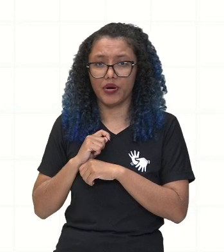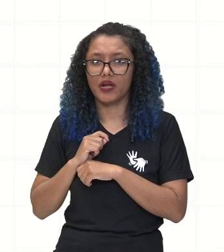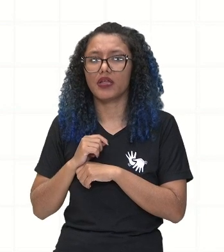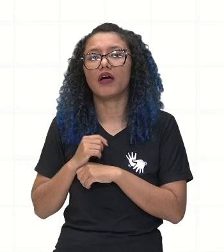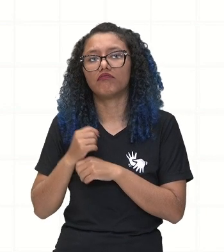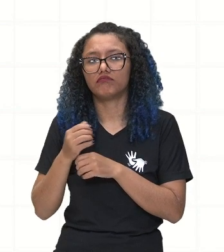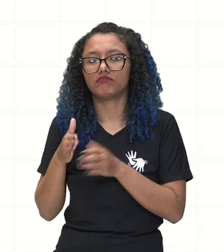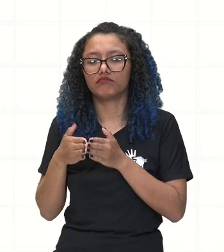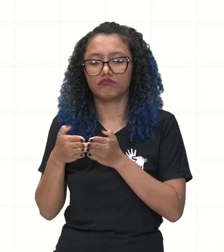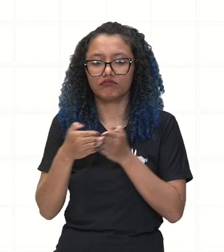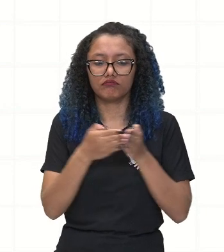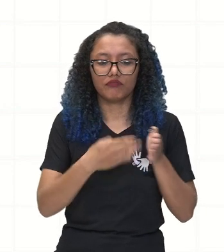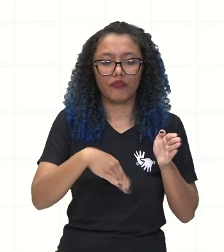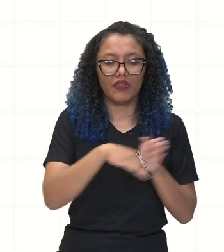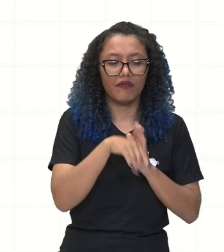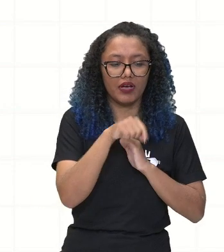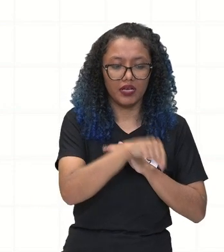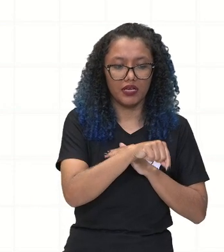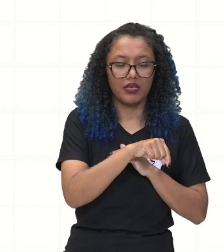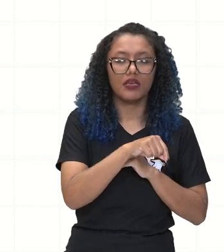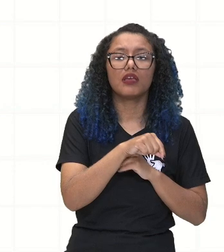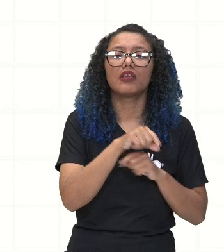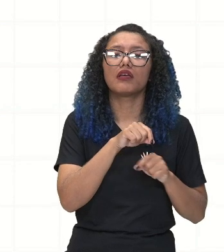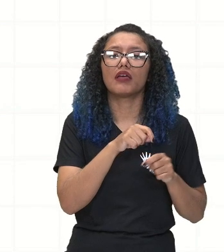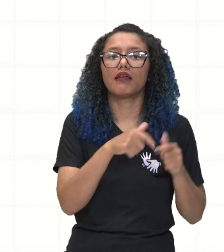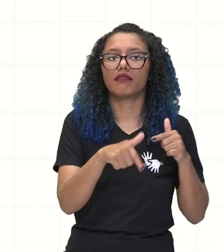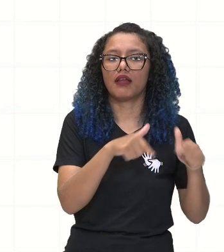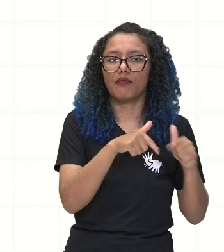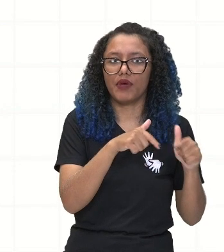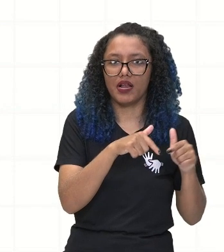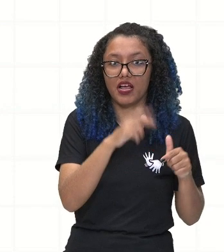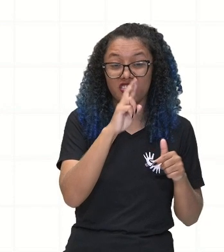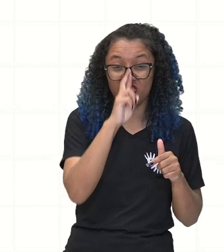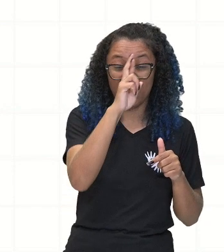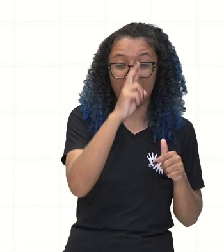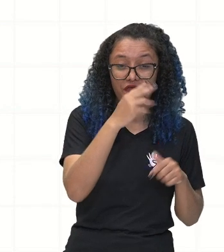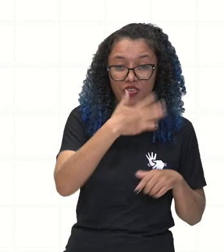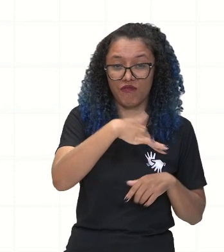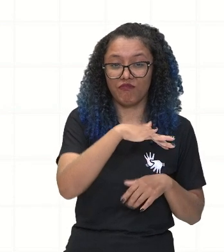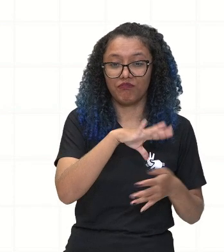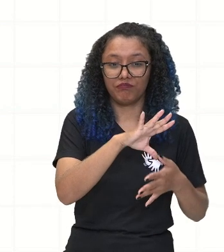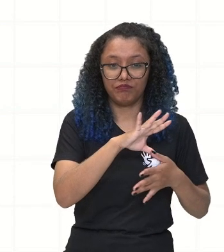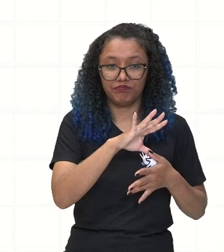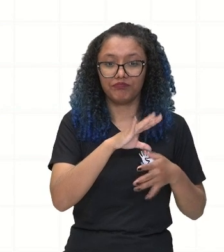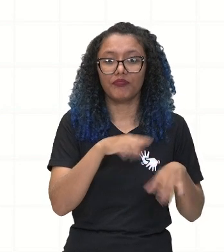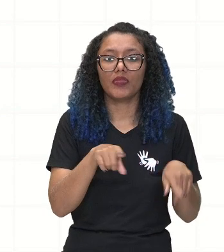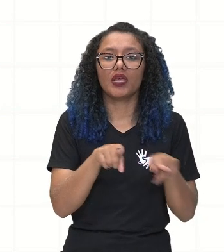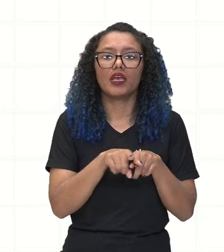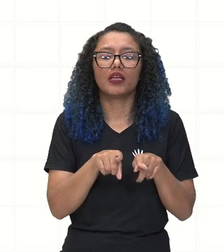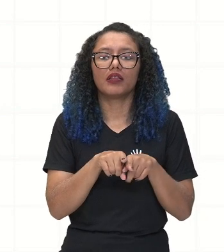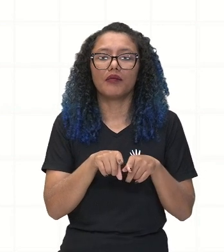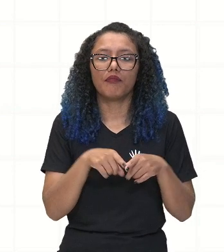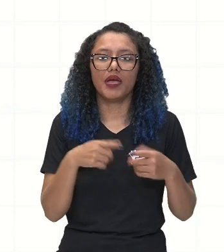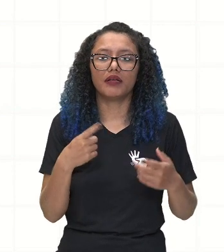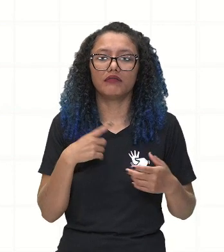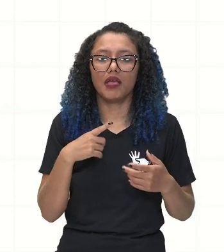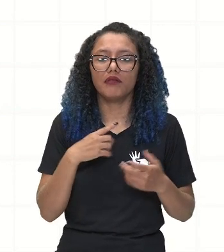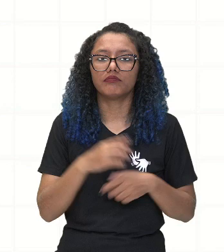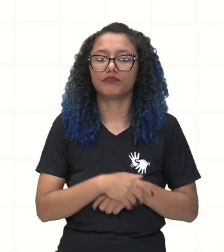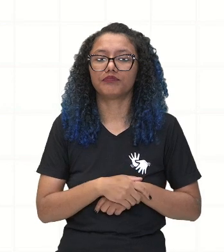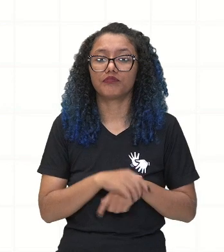América Espanhola. Nós temos também, como função do Conselho das Índias, a nomeação